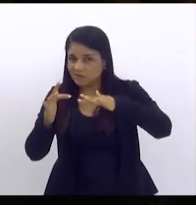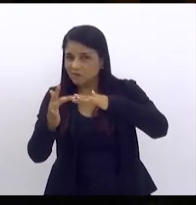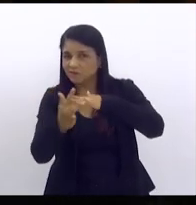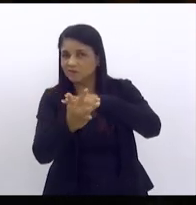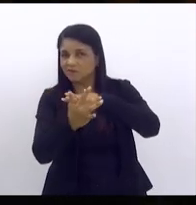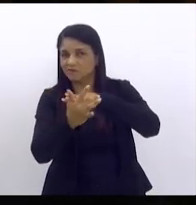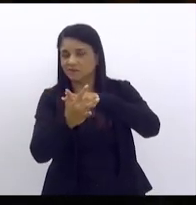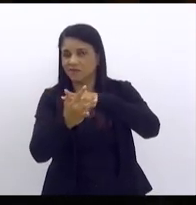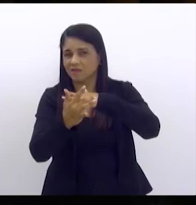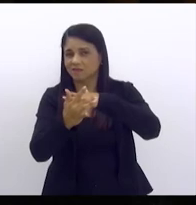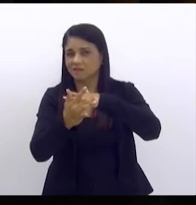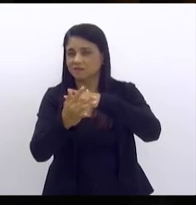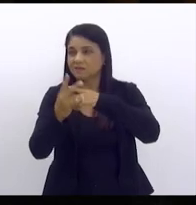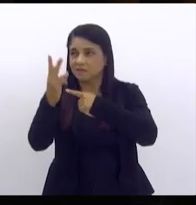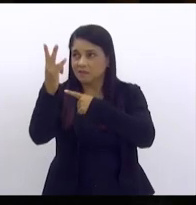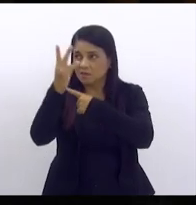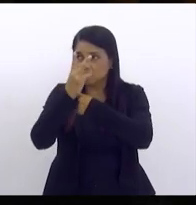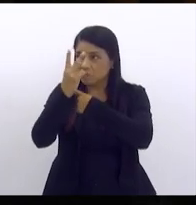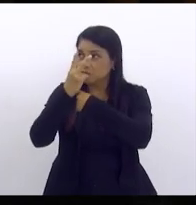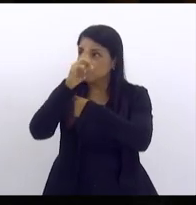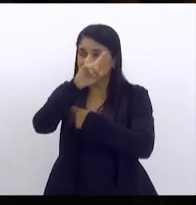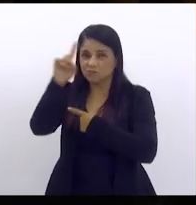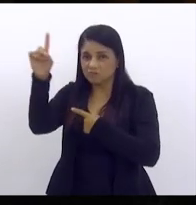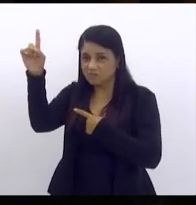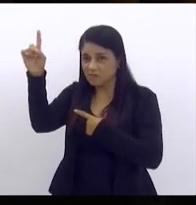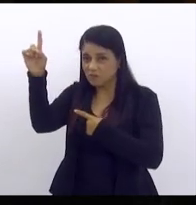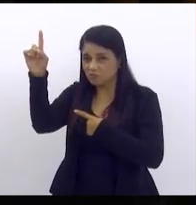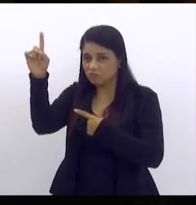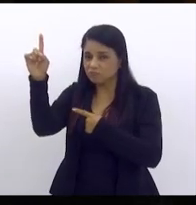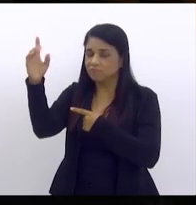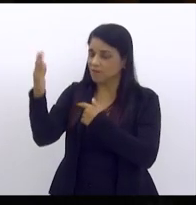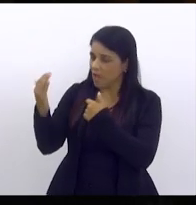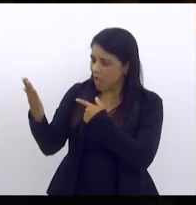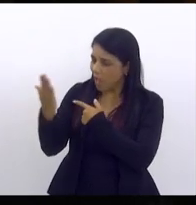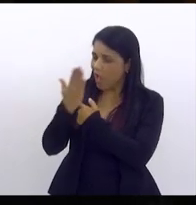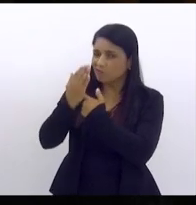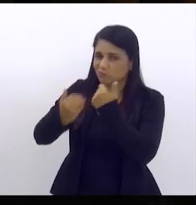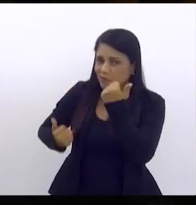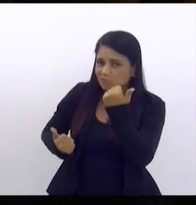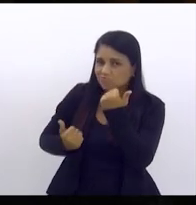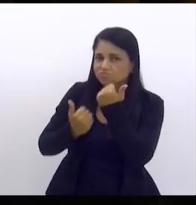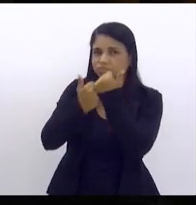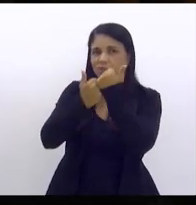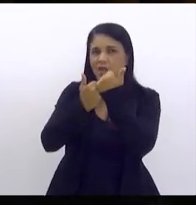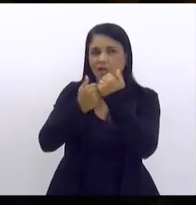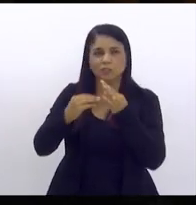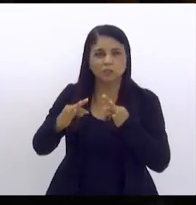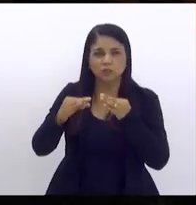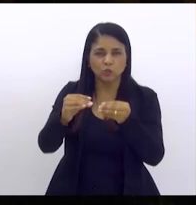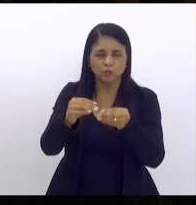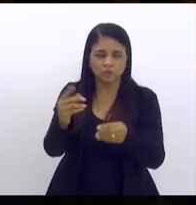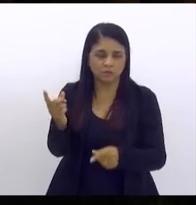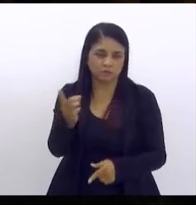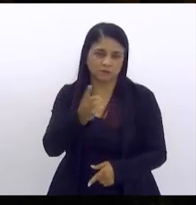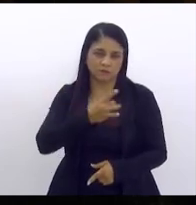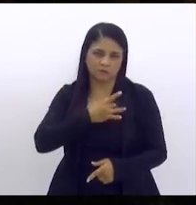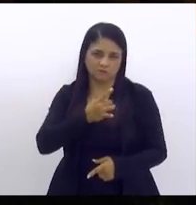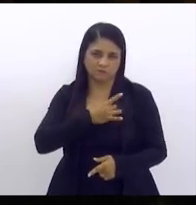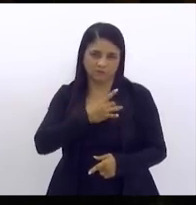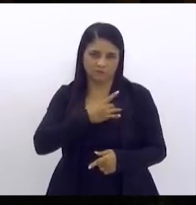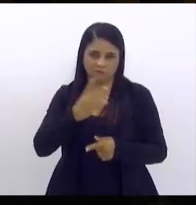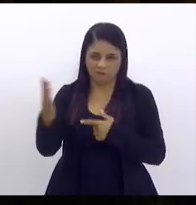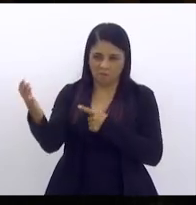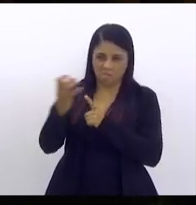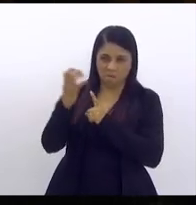e, obviamente, a proteção de Deus, que vai nos blindar e nos salvaguardar de qualquer ameaça dos inimigos. Mas quero